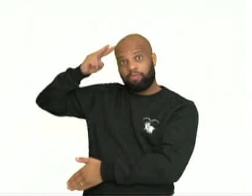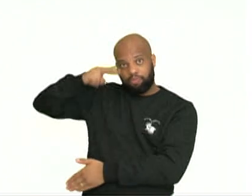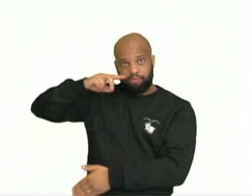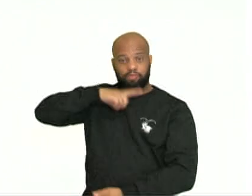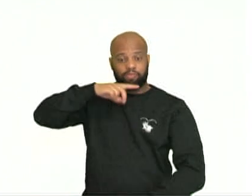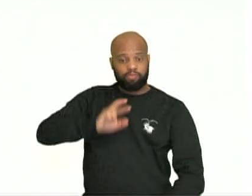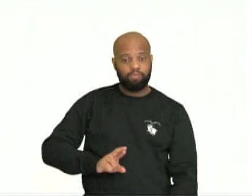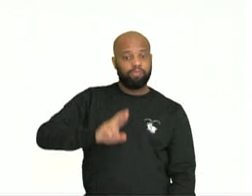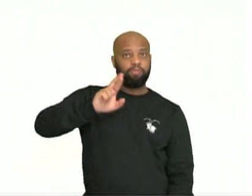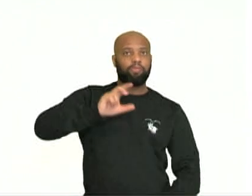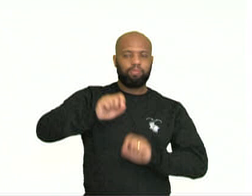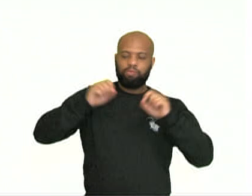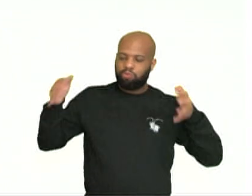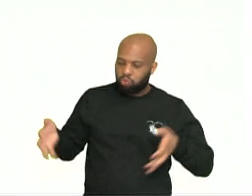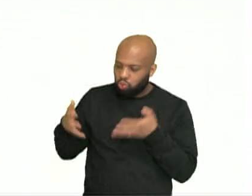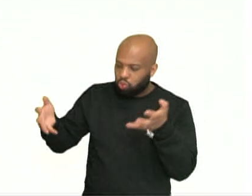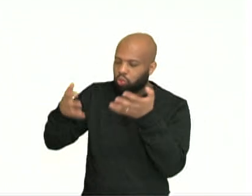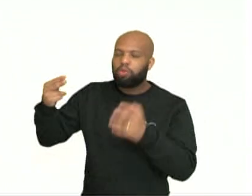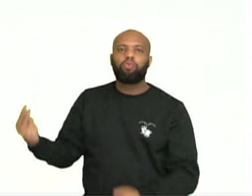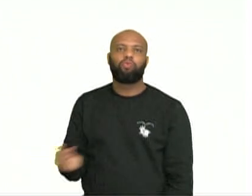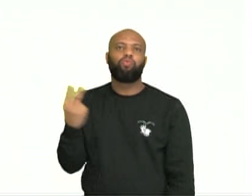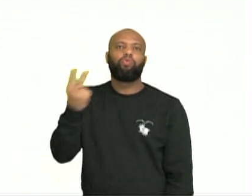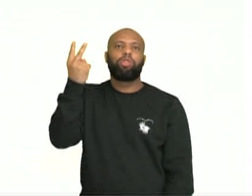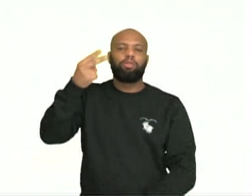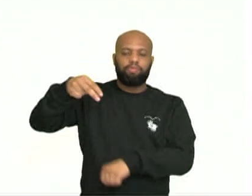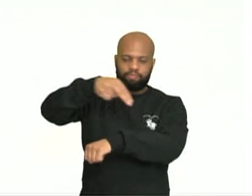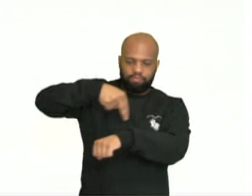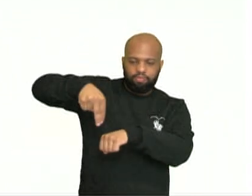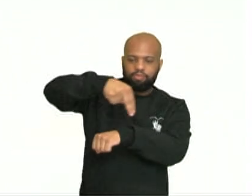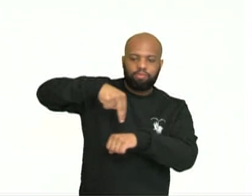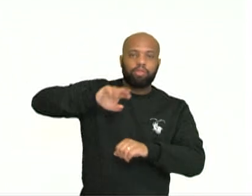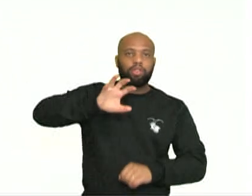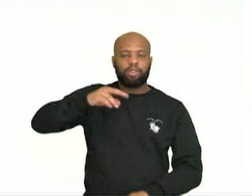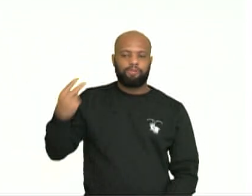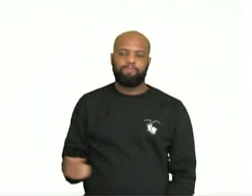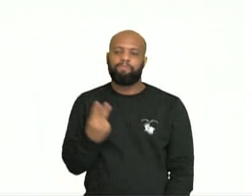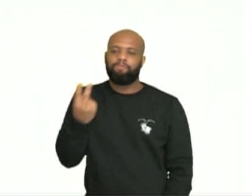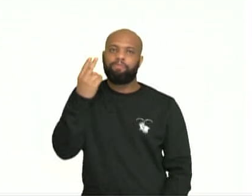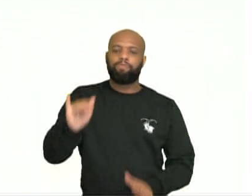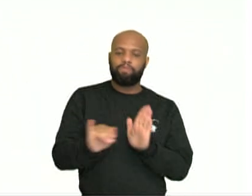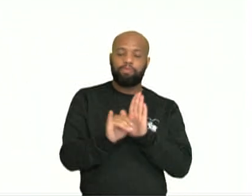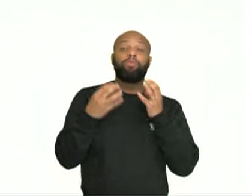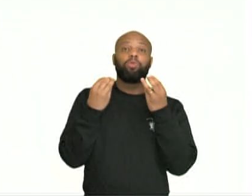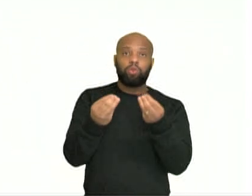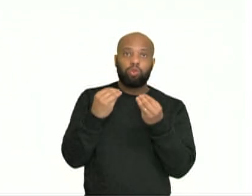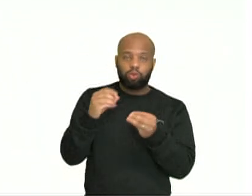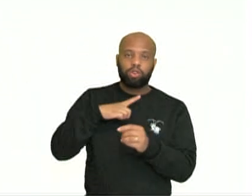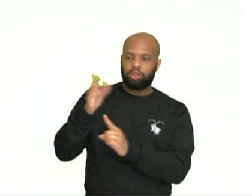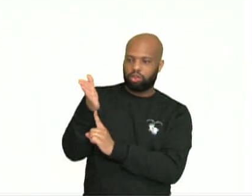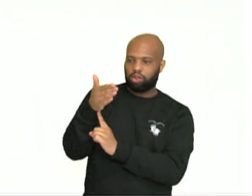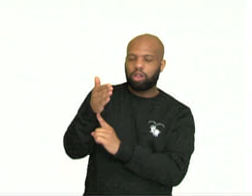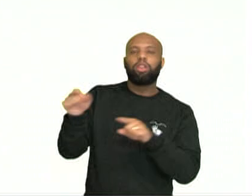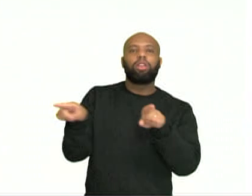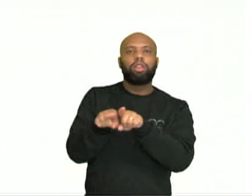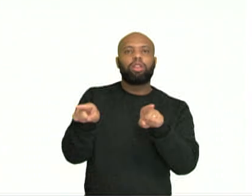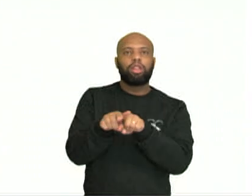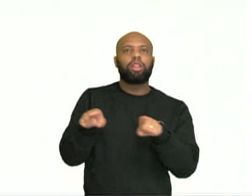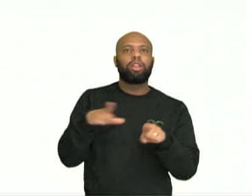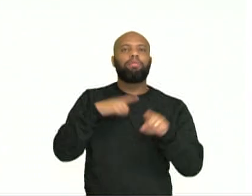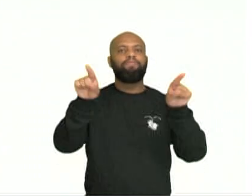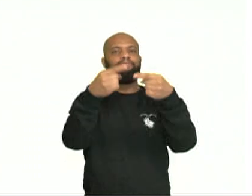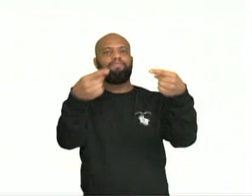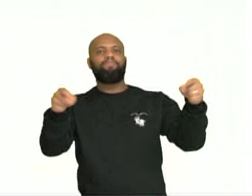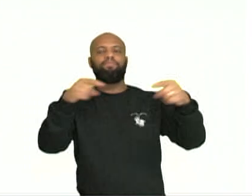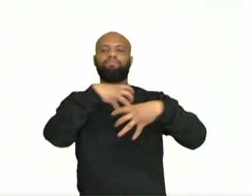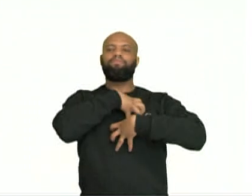representando a exaltação dos valores nacionais, valores que se identificam pela bandeira, pelo hino, pelo sentimento